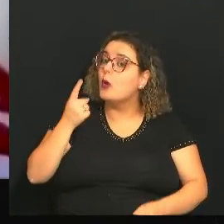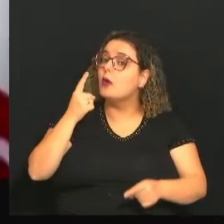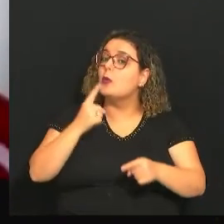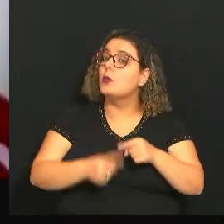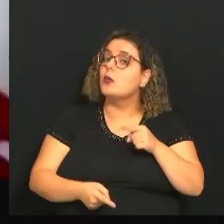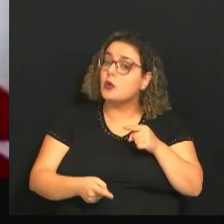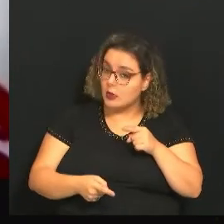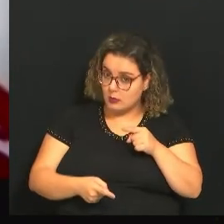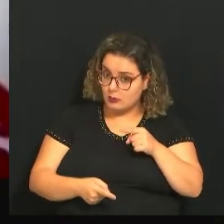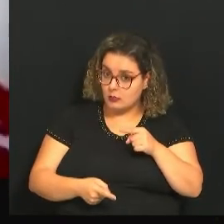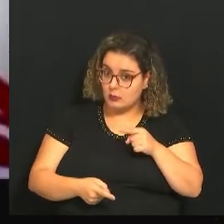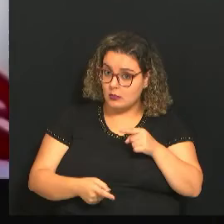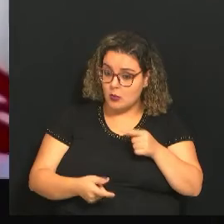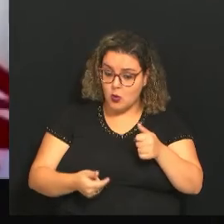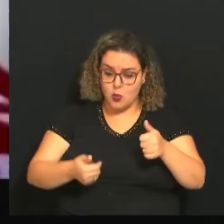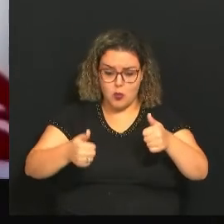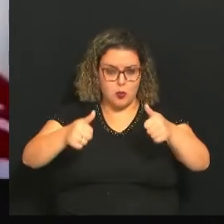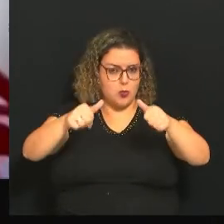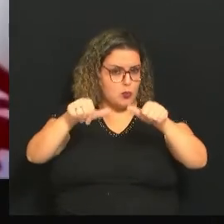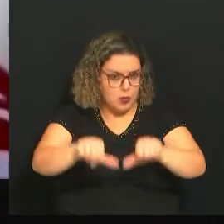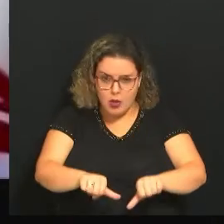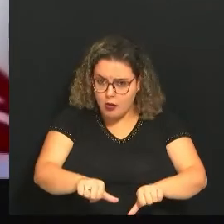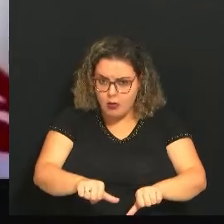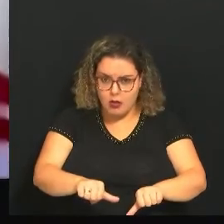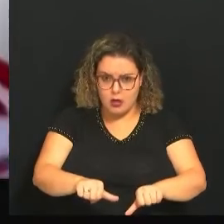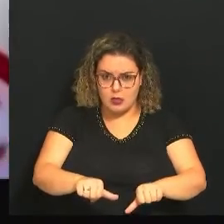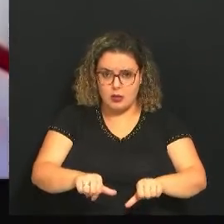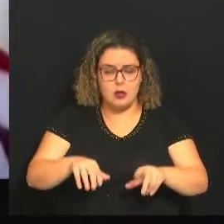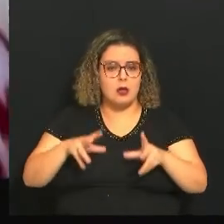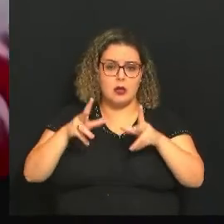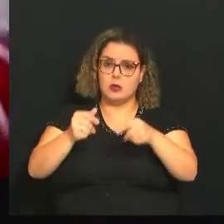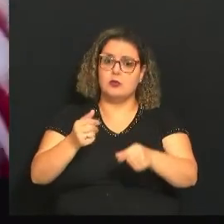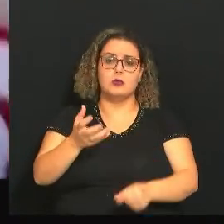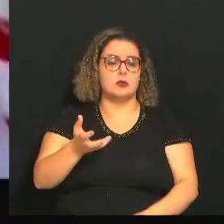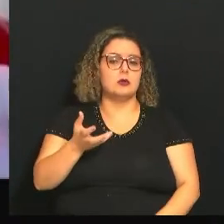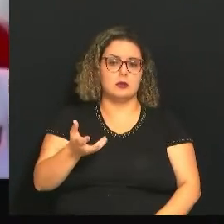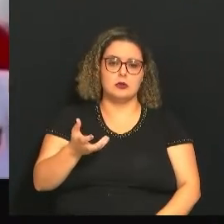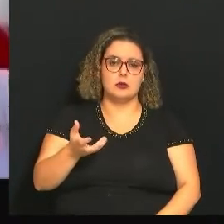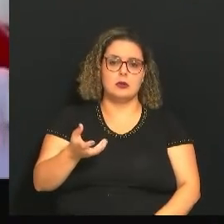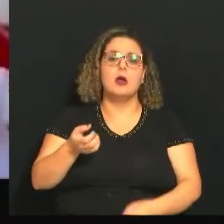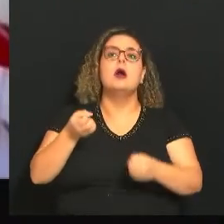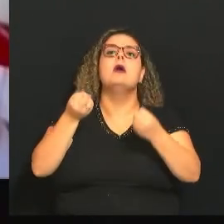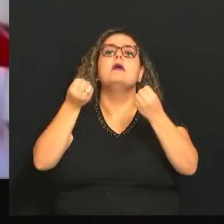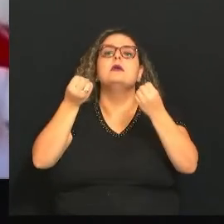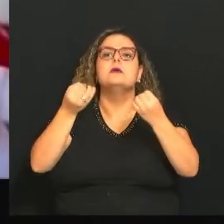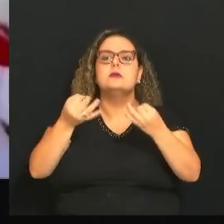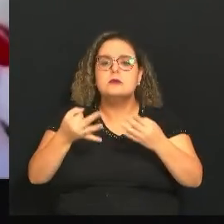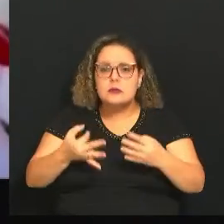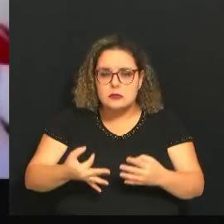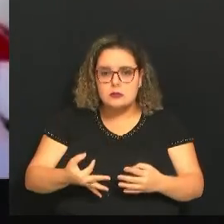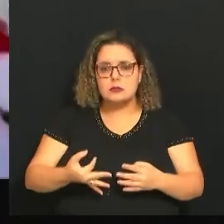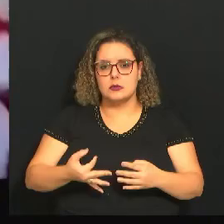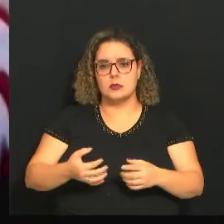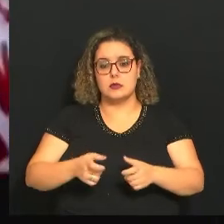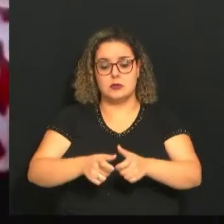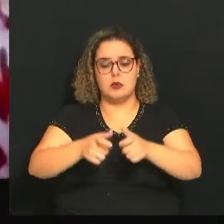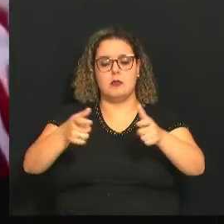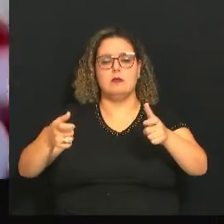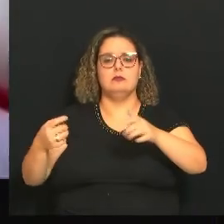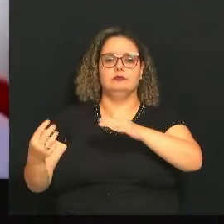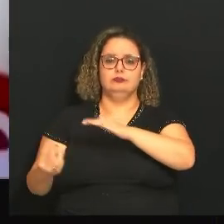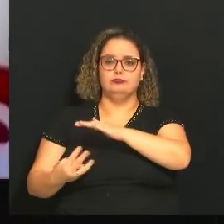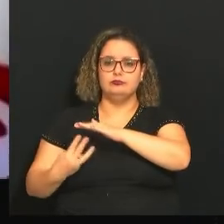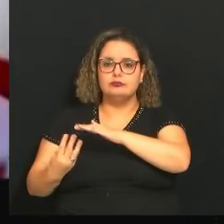você precariza, pronto. É tudo o que eles querem. Então, justifica-se o aumento da terceirização. Vamos passar